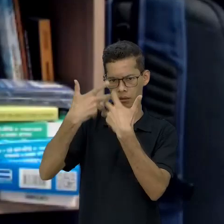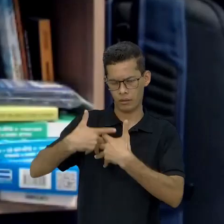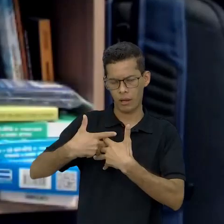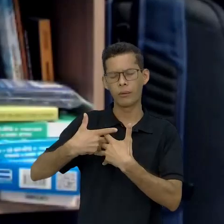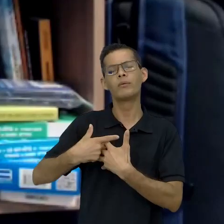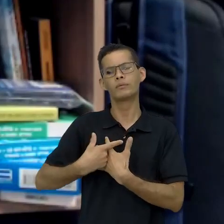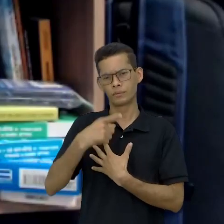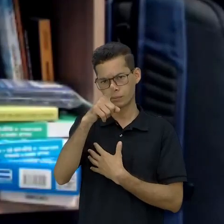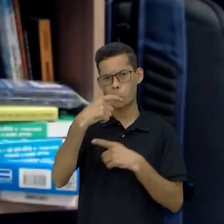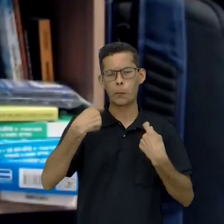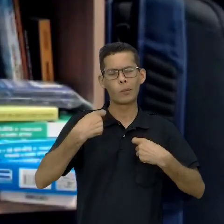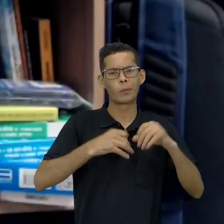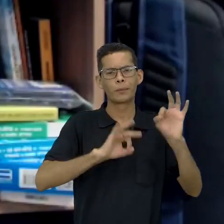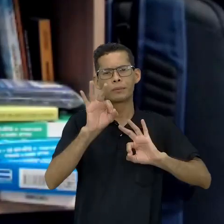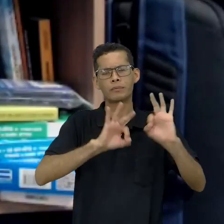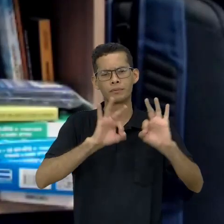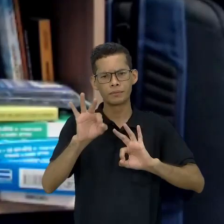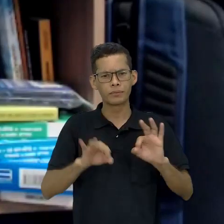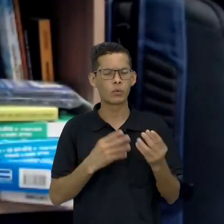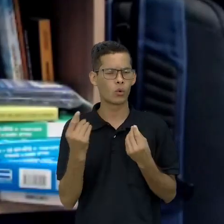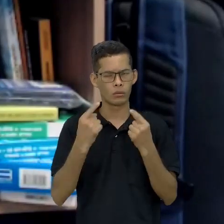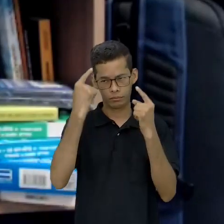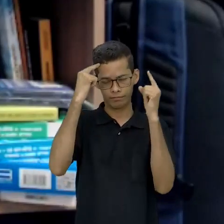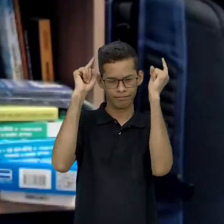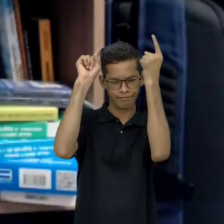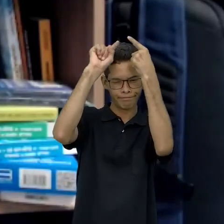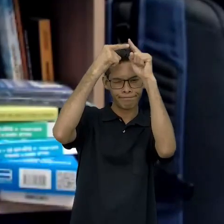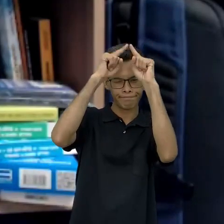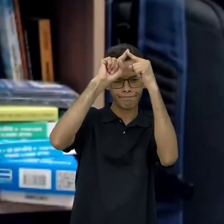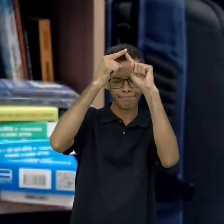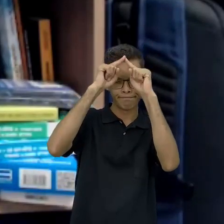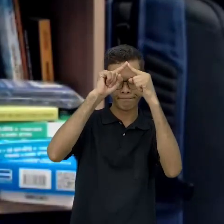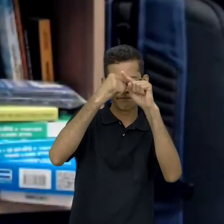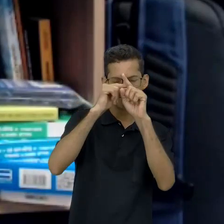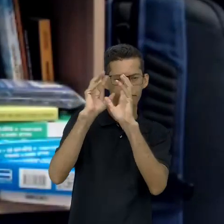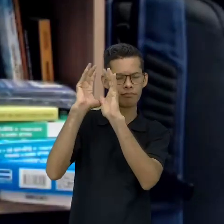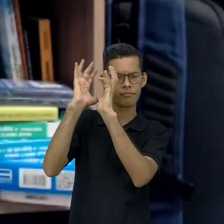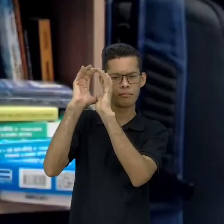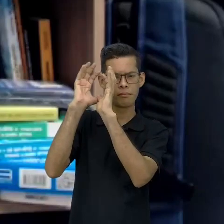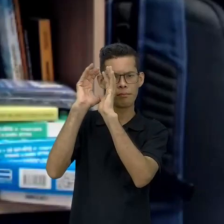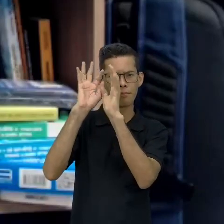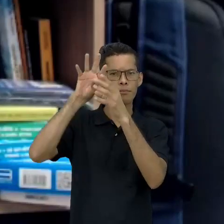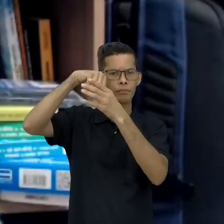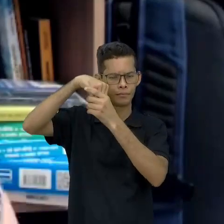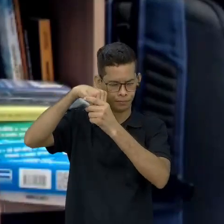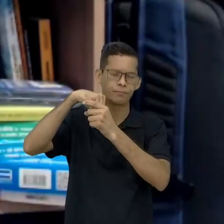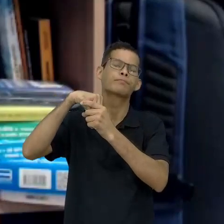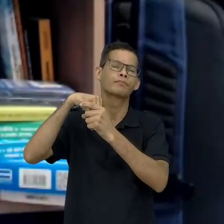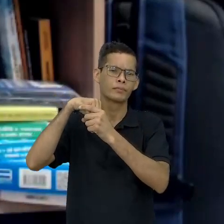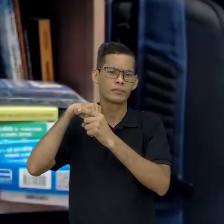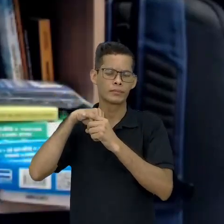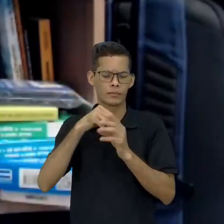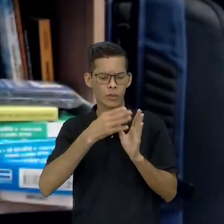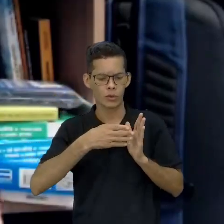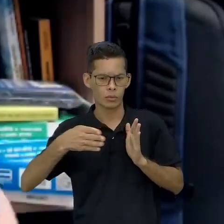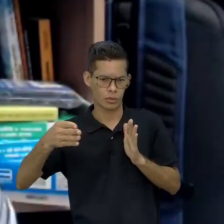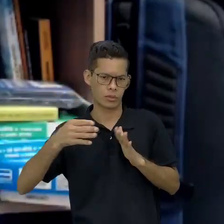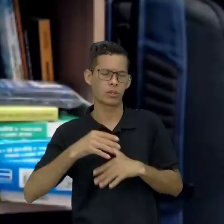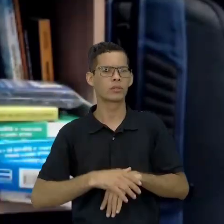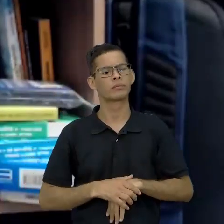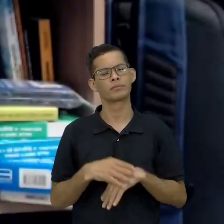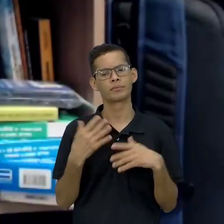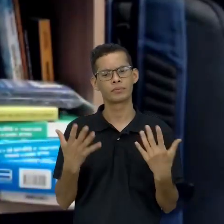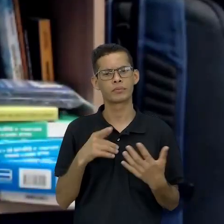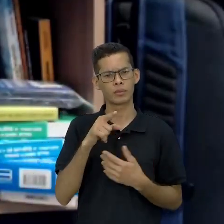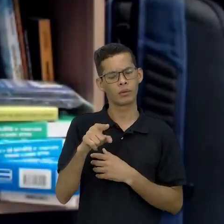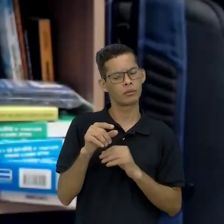se articula aqui com as sinapses, né? E com o cérebro totalmente para esse processo. Então ele se processa